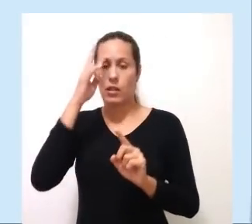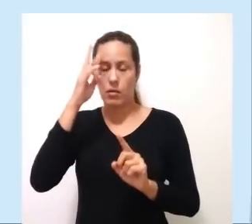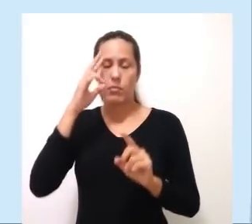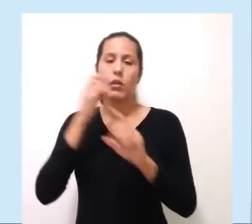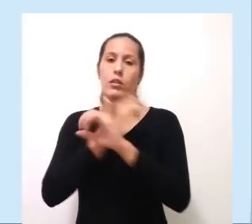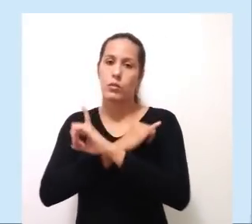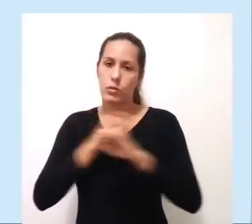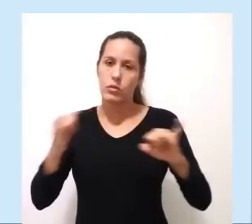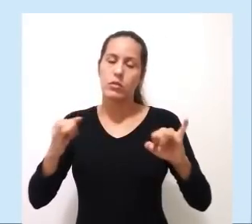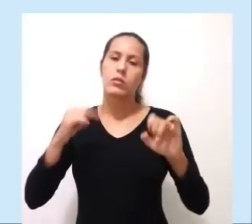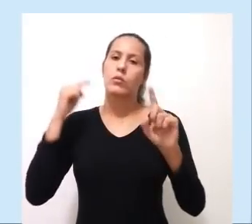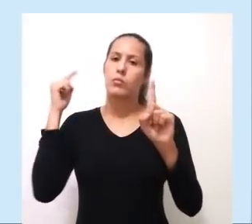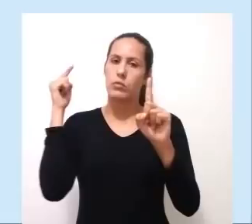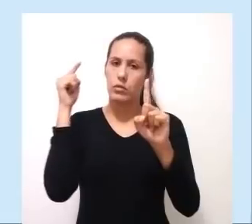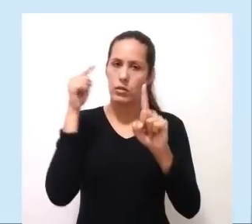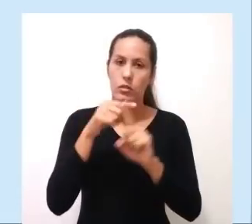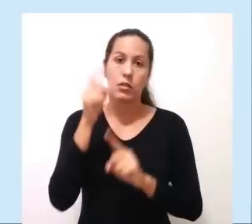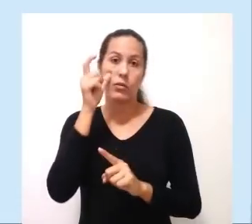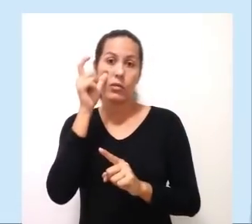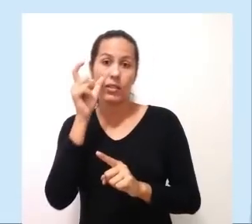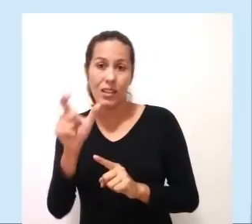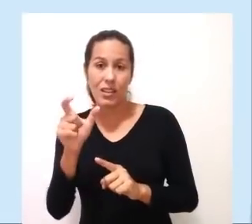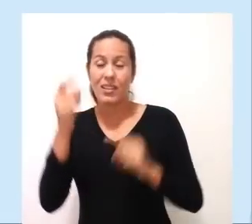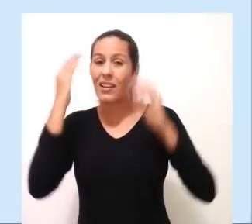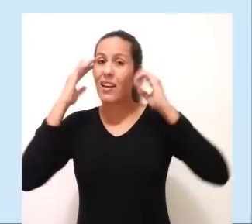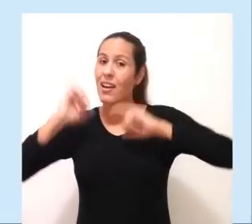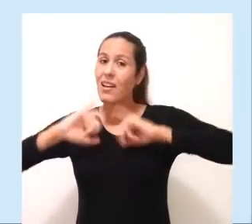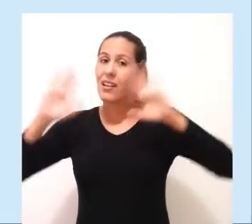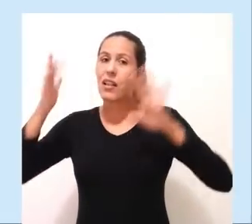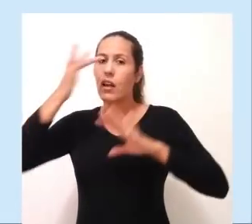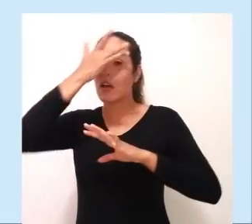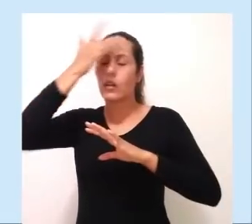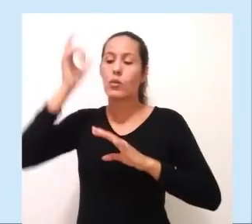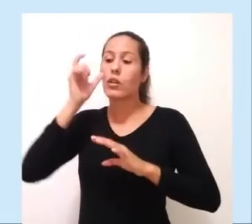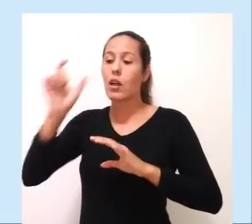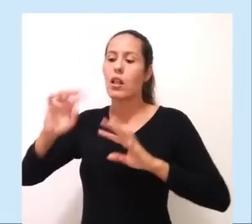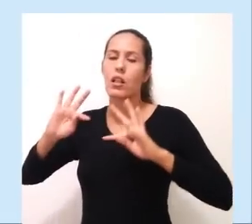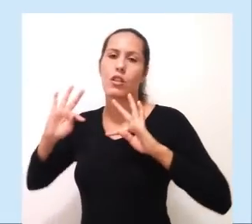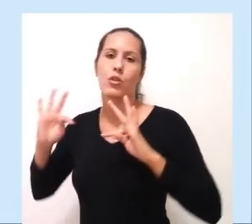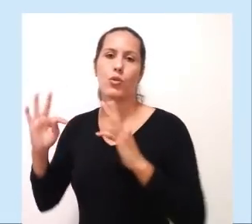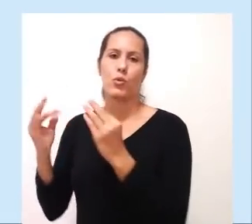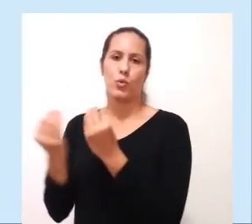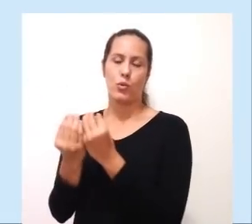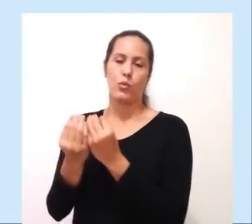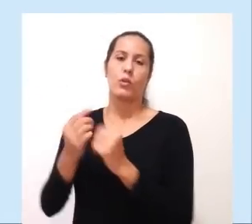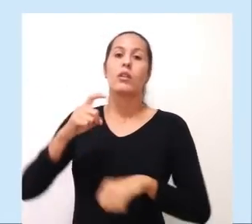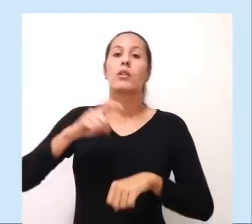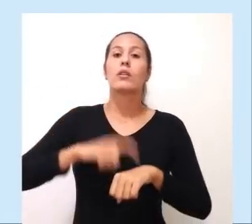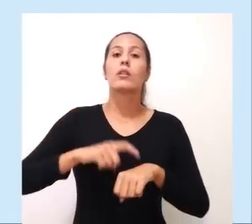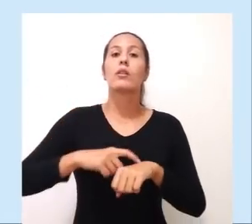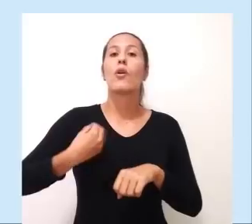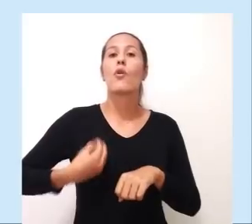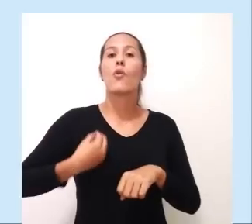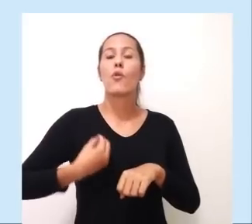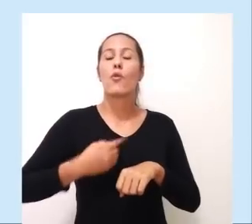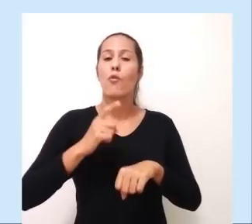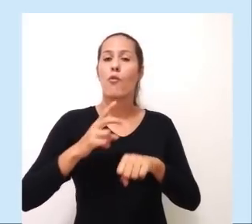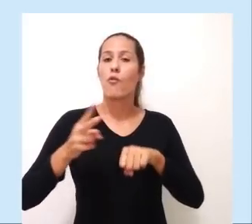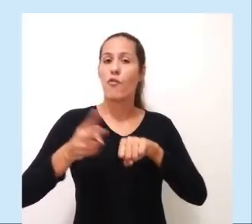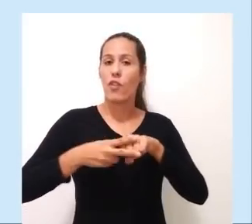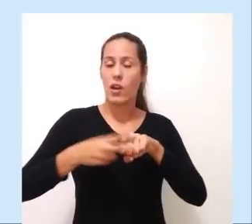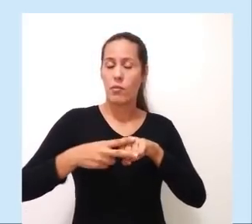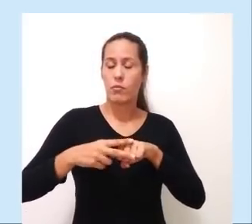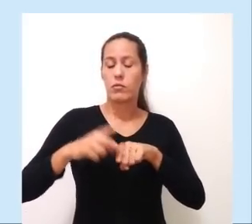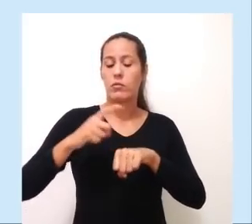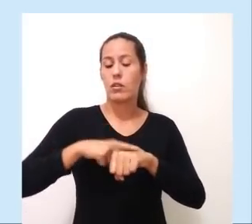para todos, prestem bem atenção, e o tempo verbal principal, primordial que nós vimos é o presente. Quando eu